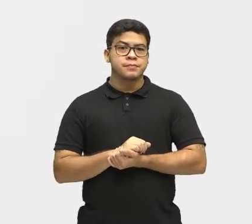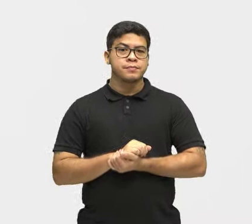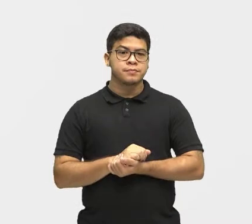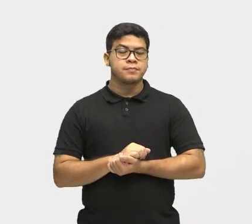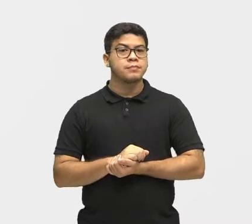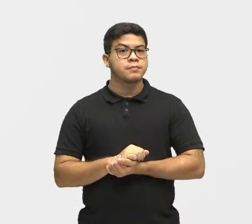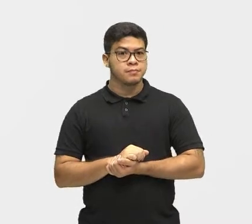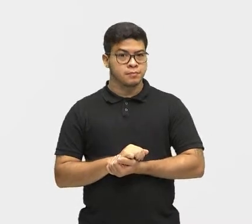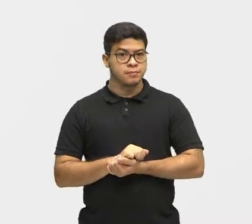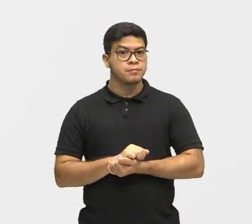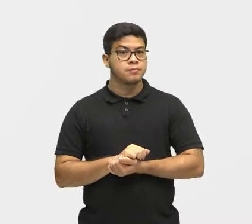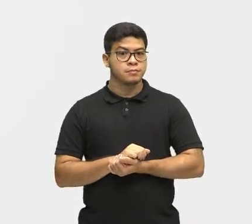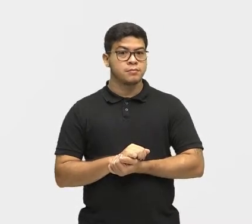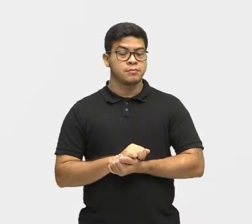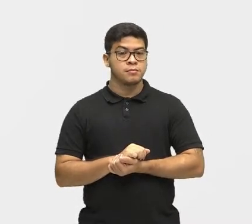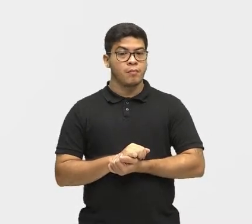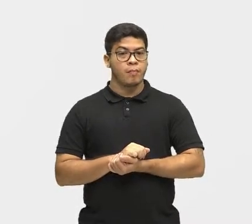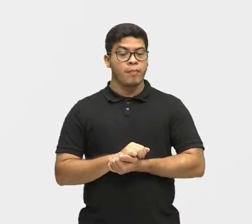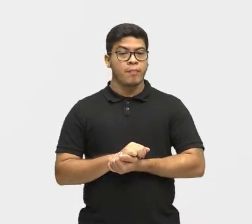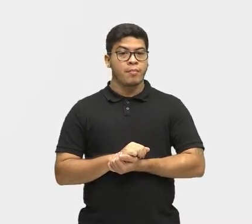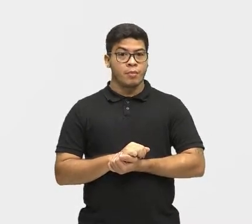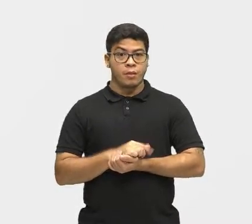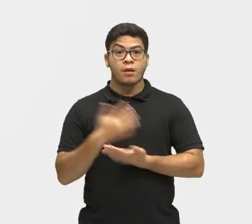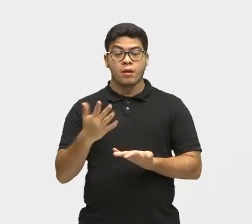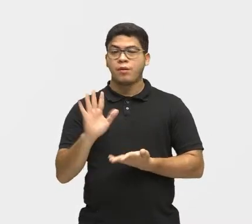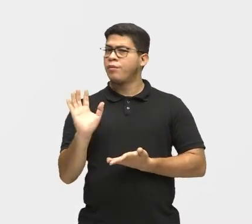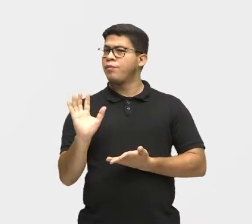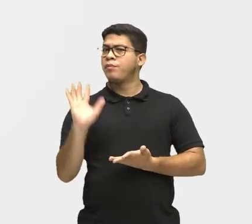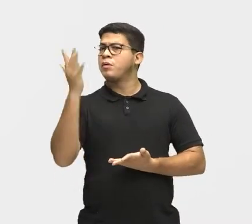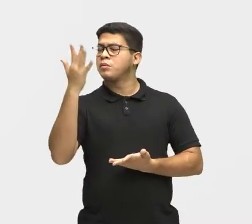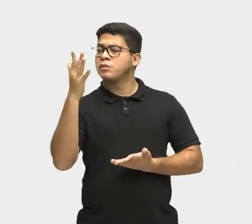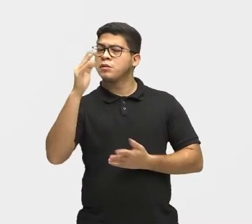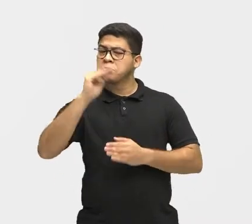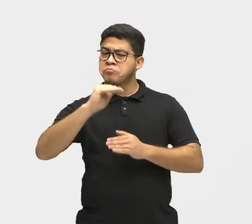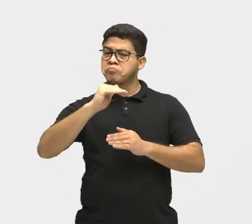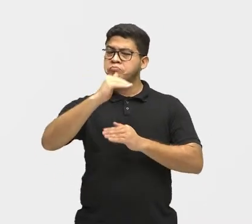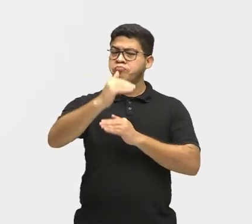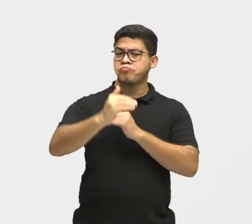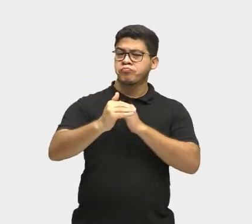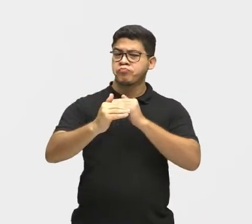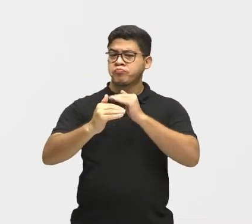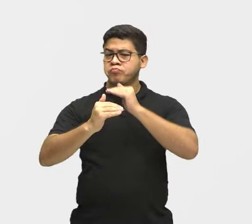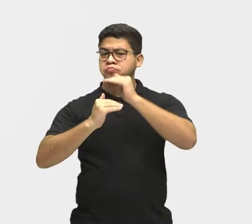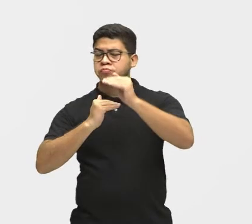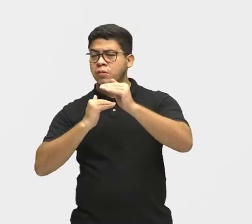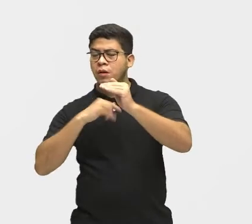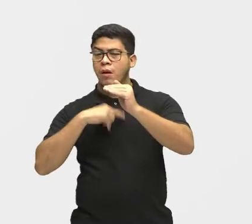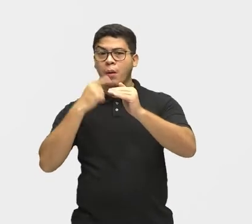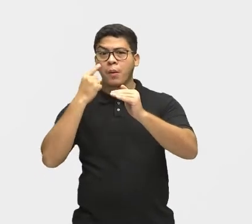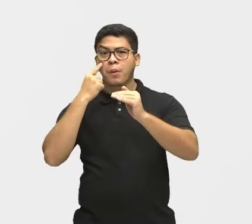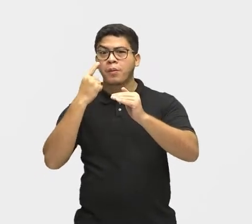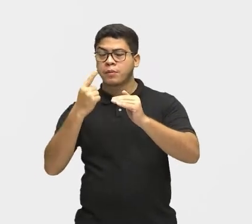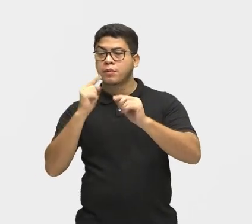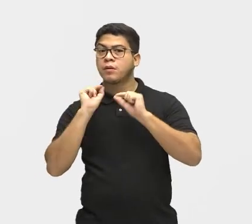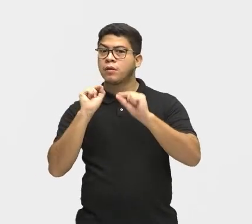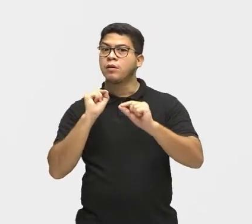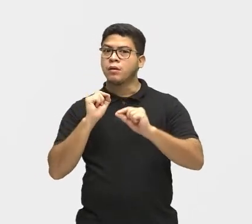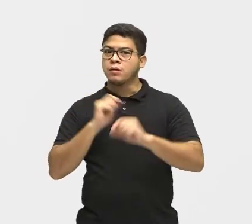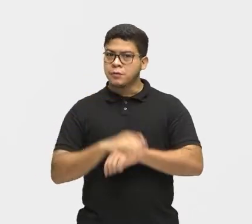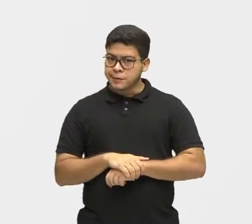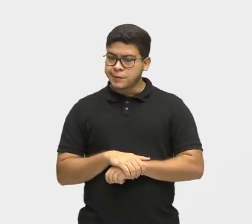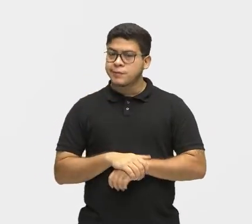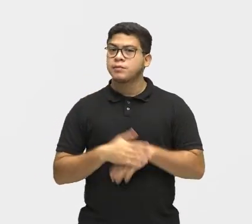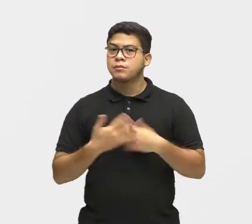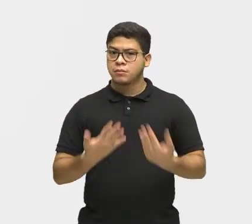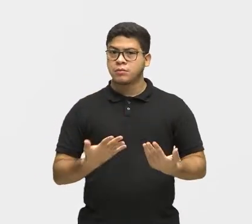A gente inicia com as biófitas e aí vão acontecendo evoluções e essas evoluções das